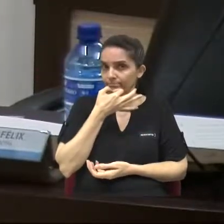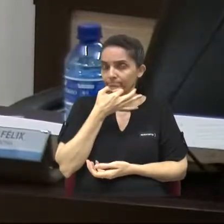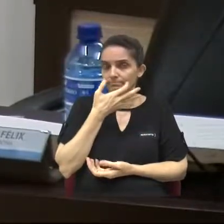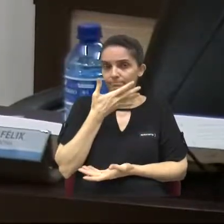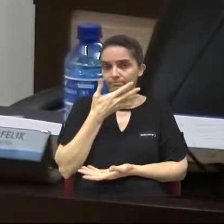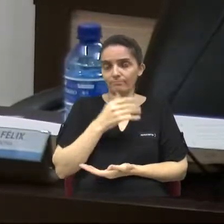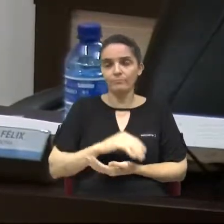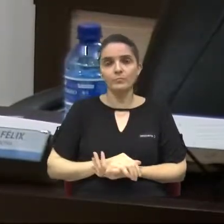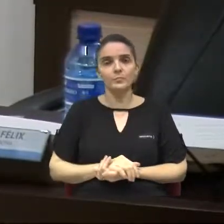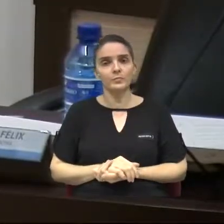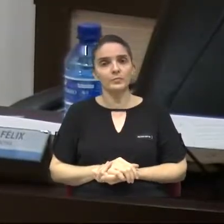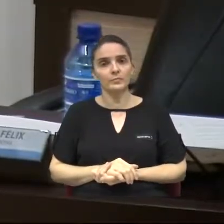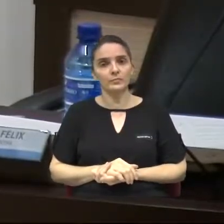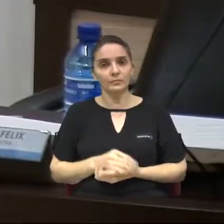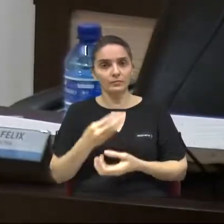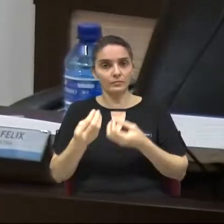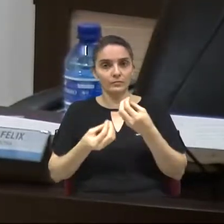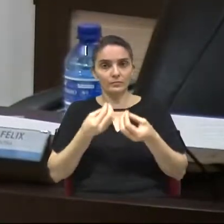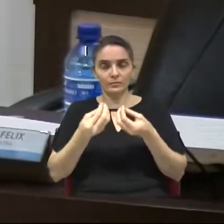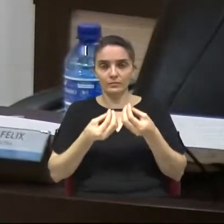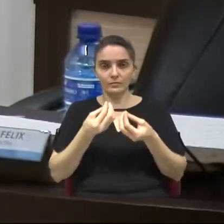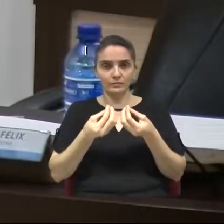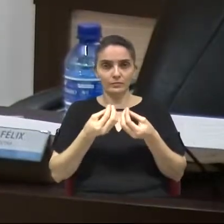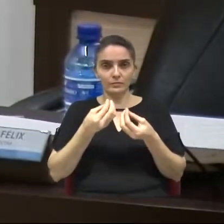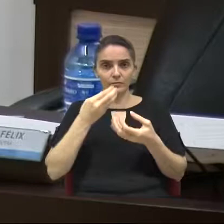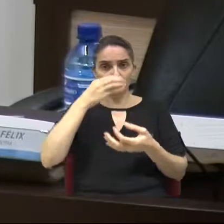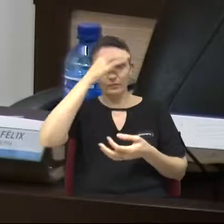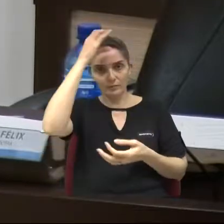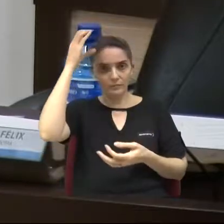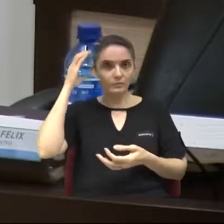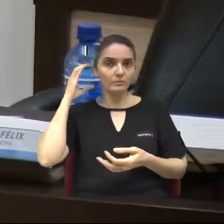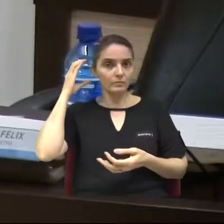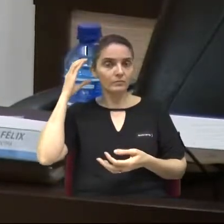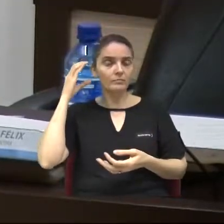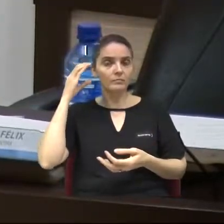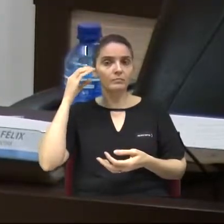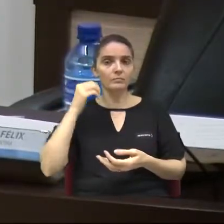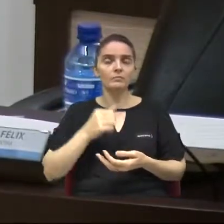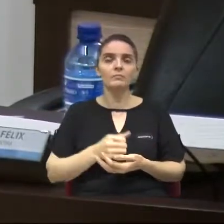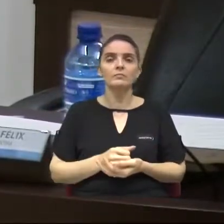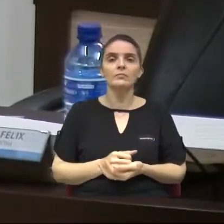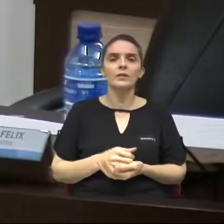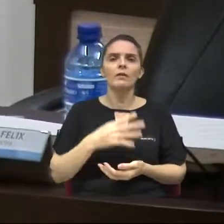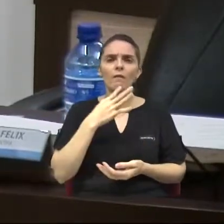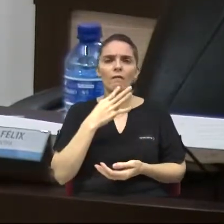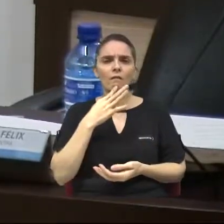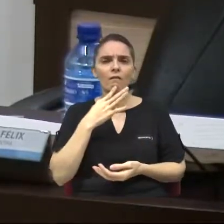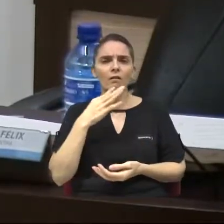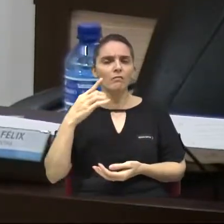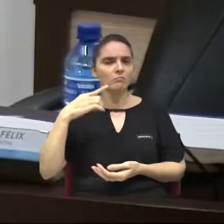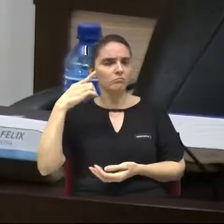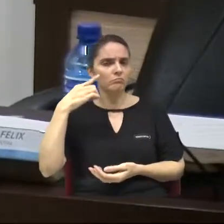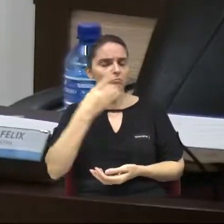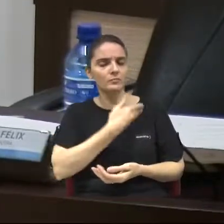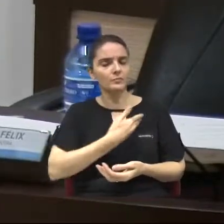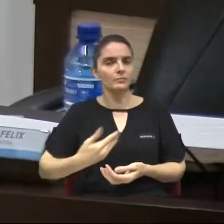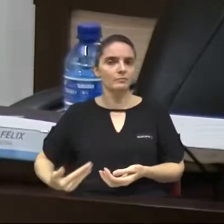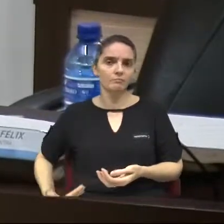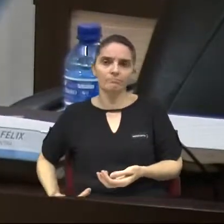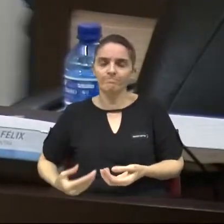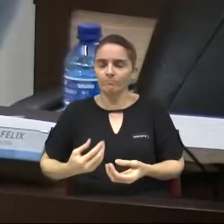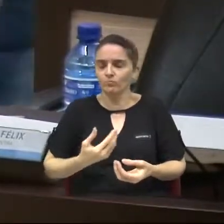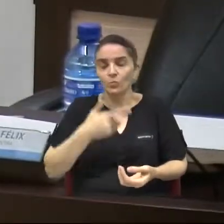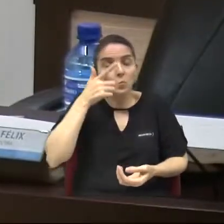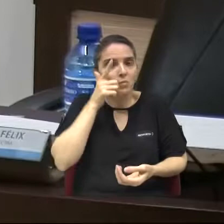De uma forma que eu, com o conhecimento jurídico militante na área de direito público, não faria com